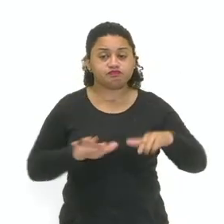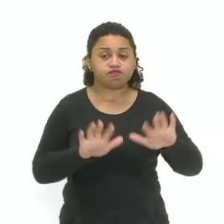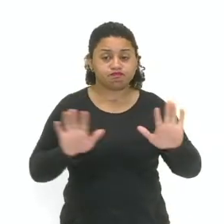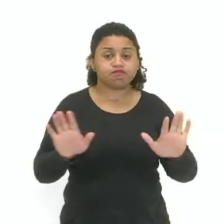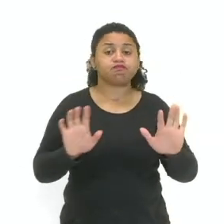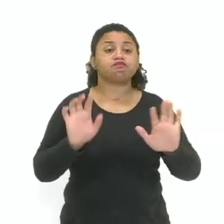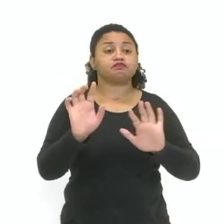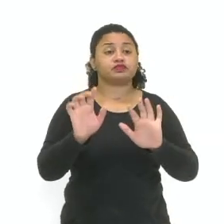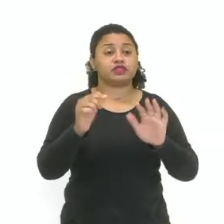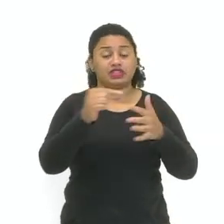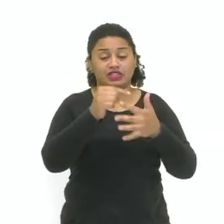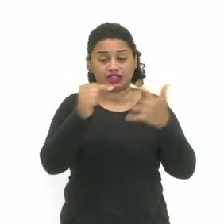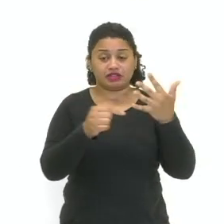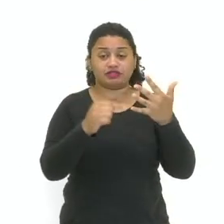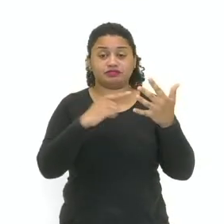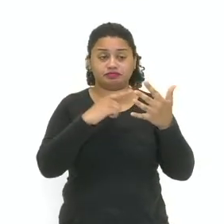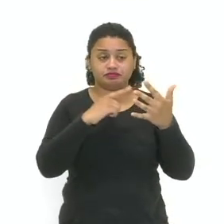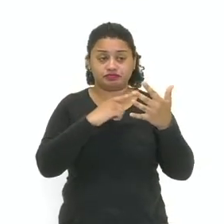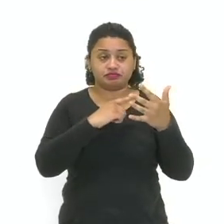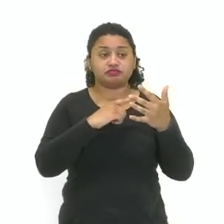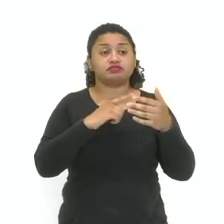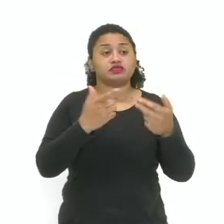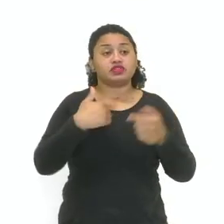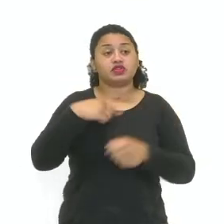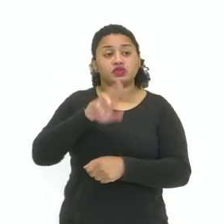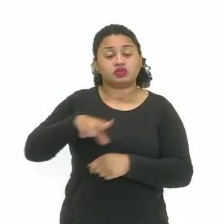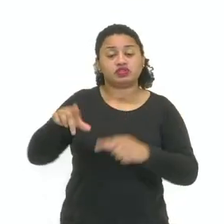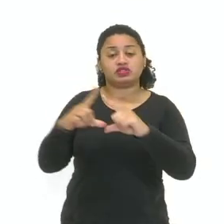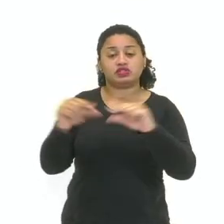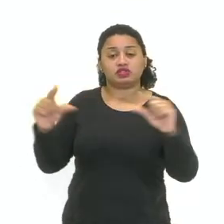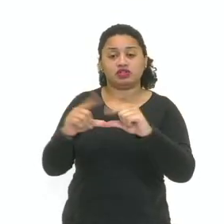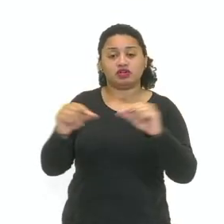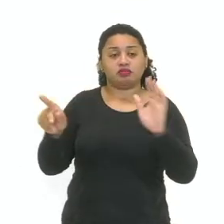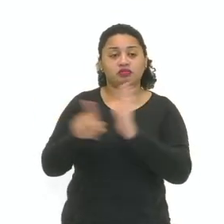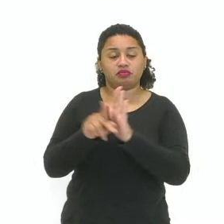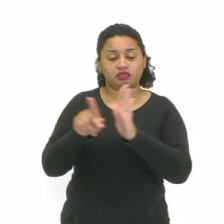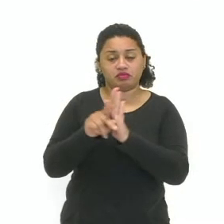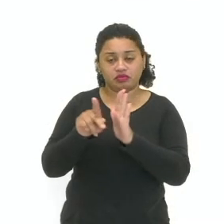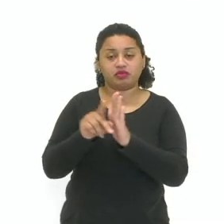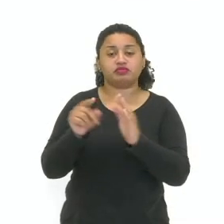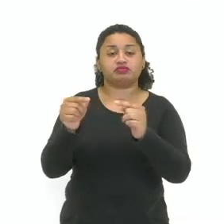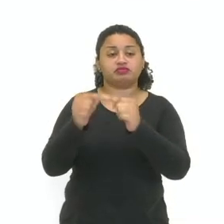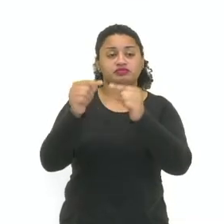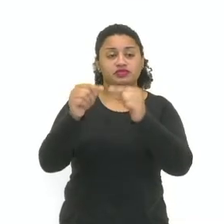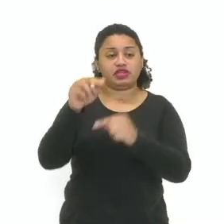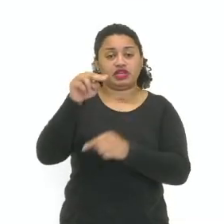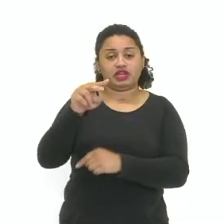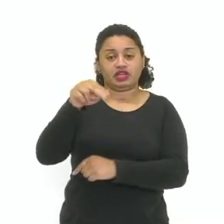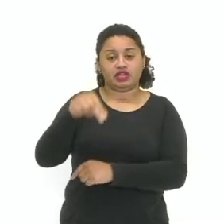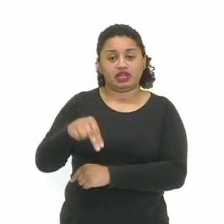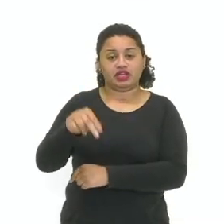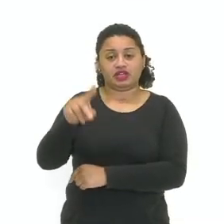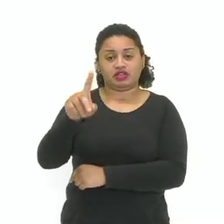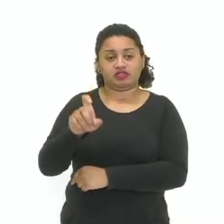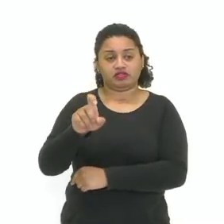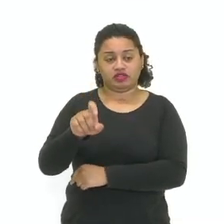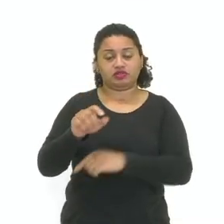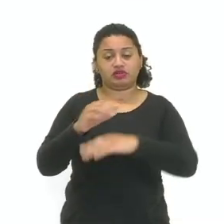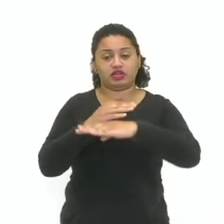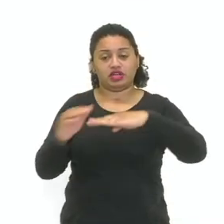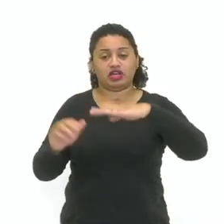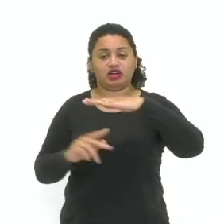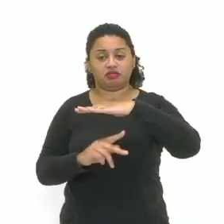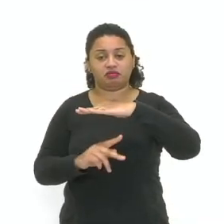usamos, então, a fórmula da combinação n fatorial sobre p fatorial,